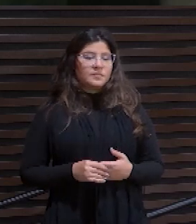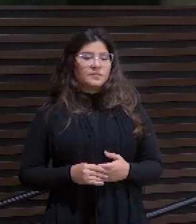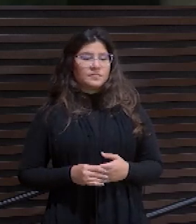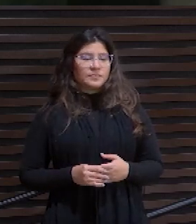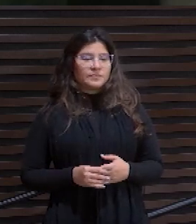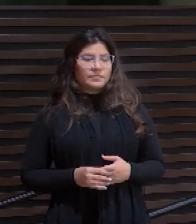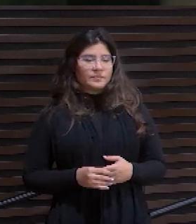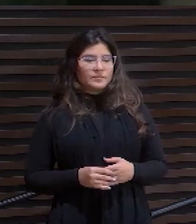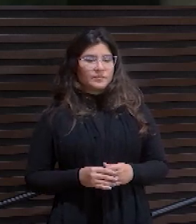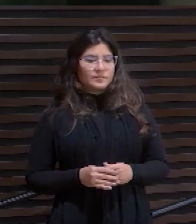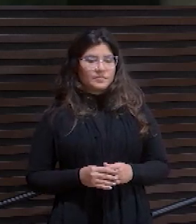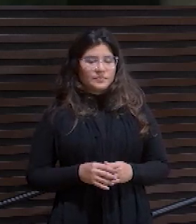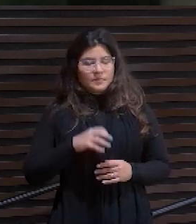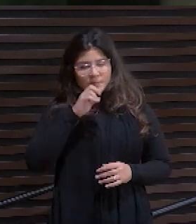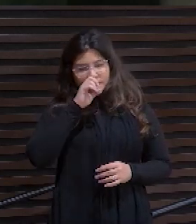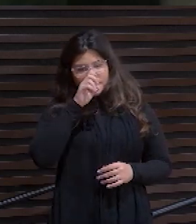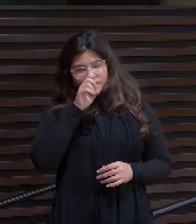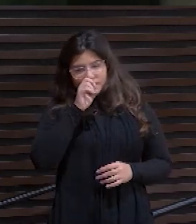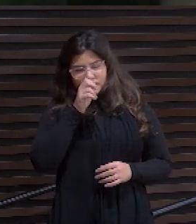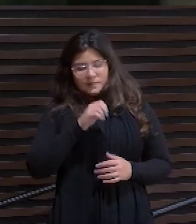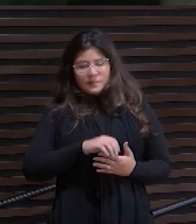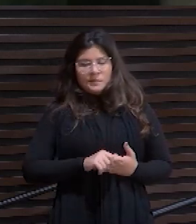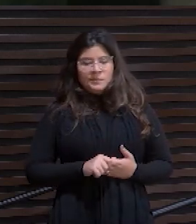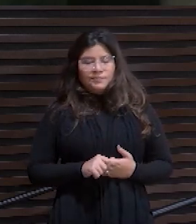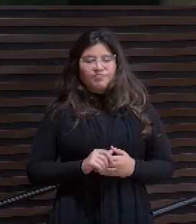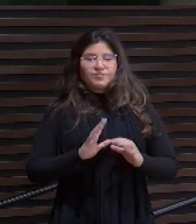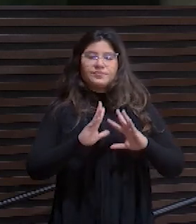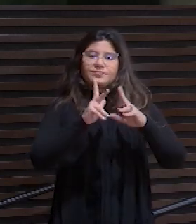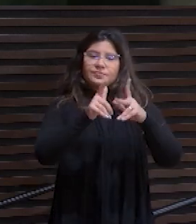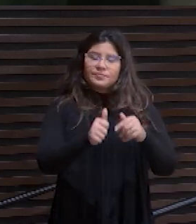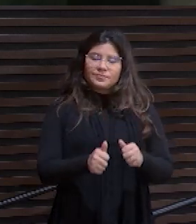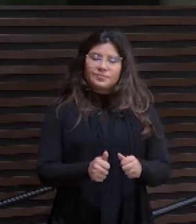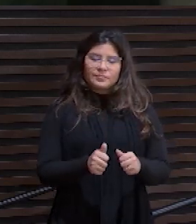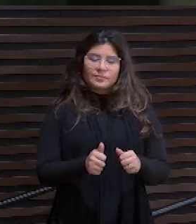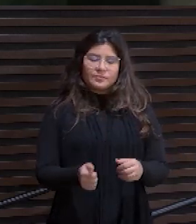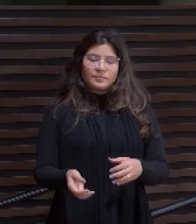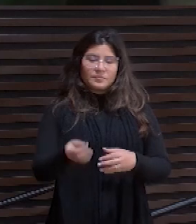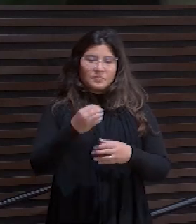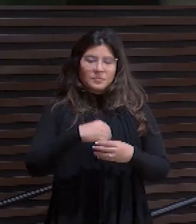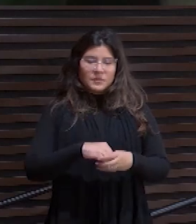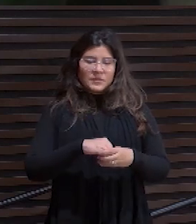religioso. Então, todos estão dentro de uma forma ou de outra de um